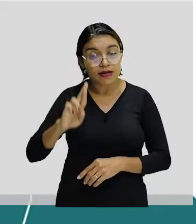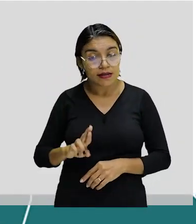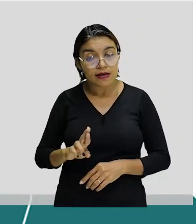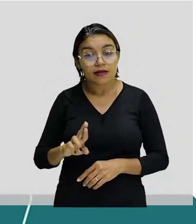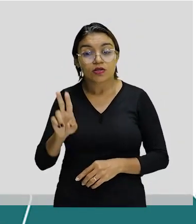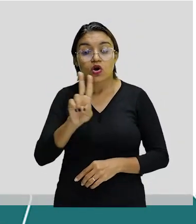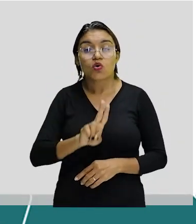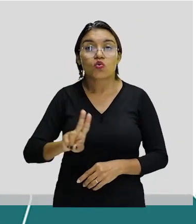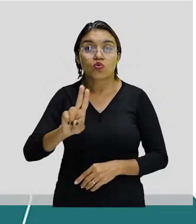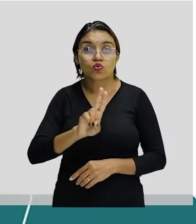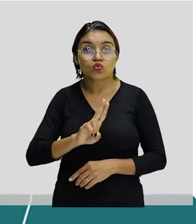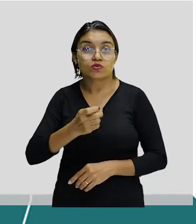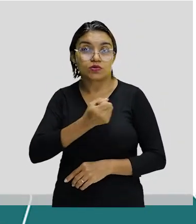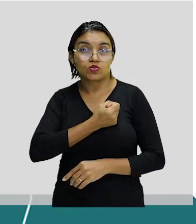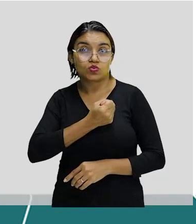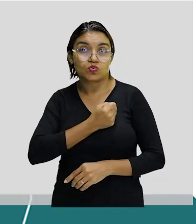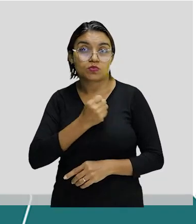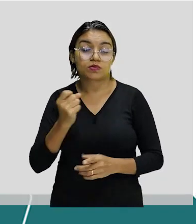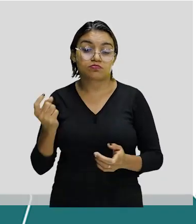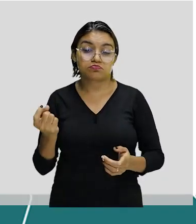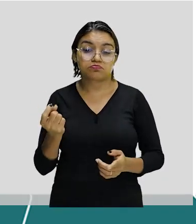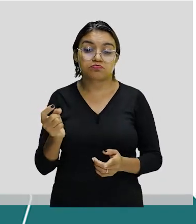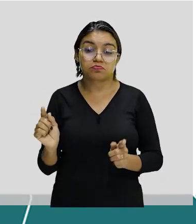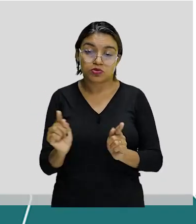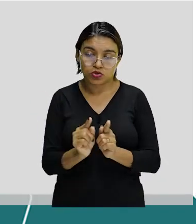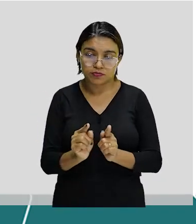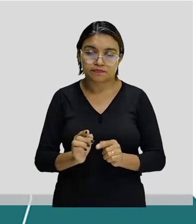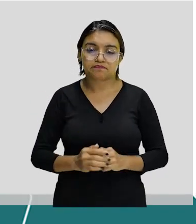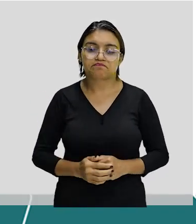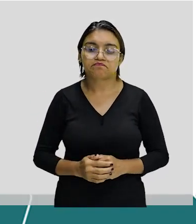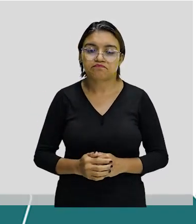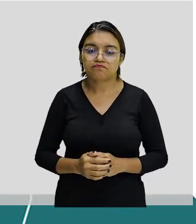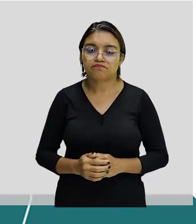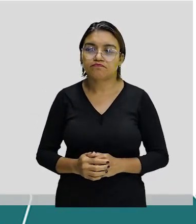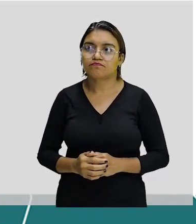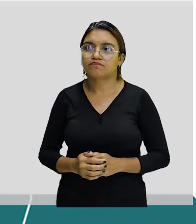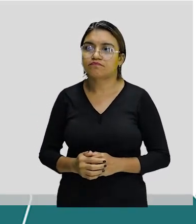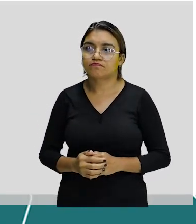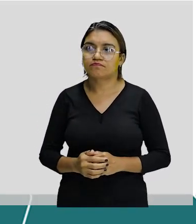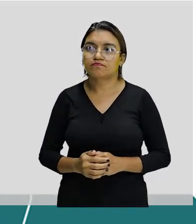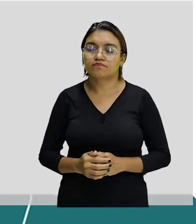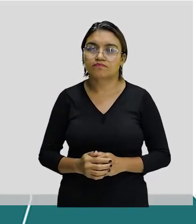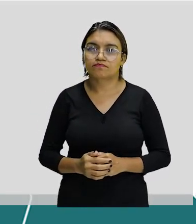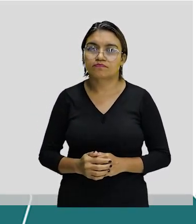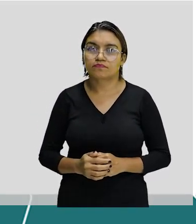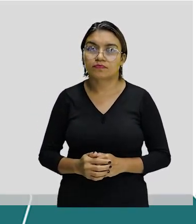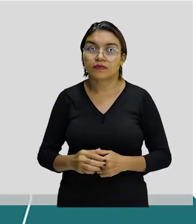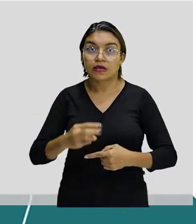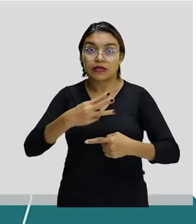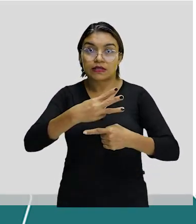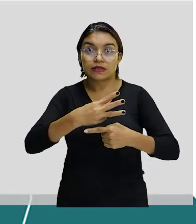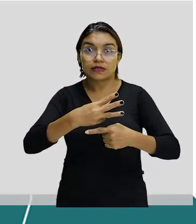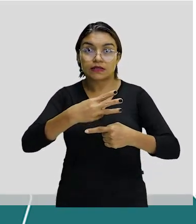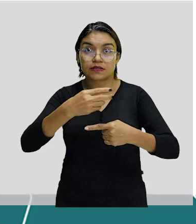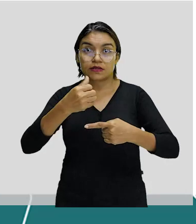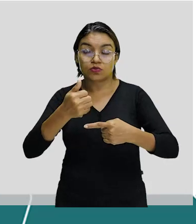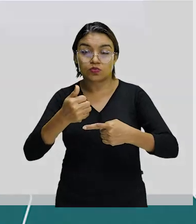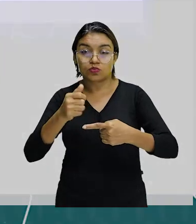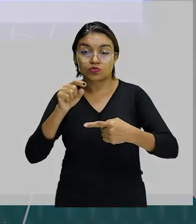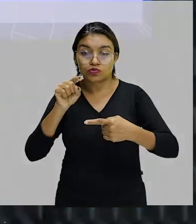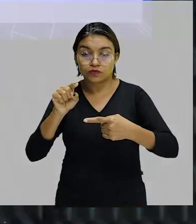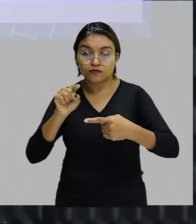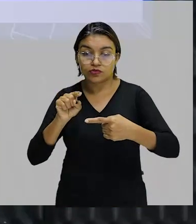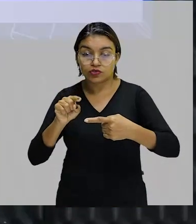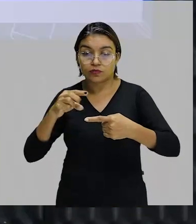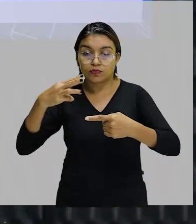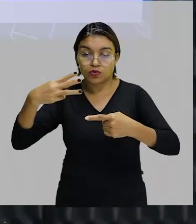a professora Renata fez? Reduziu bem aqui, ó, por 2, 1, por 2, 16. Aí, eu